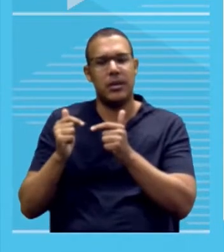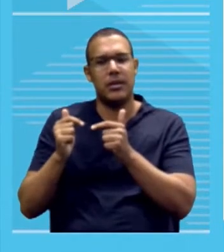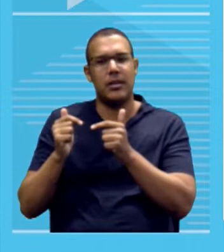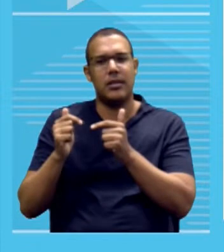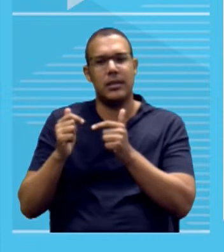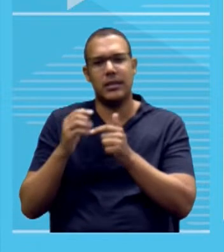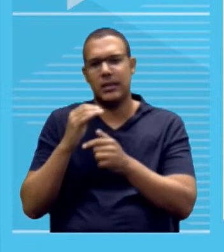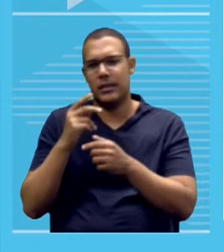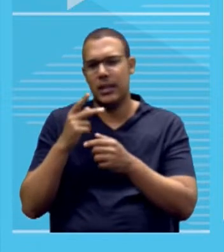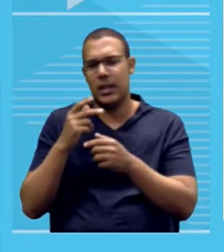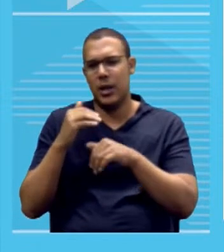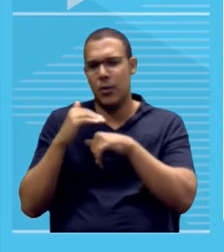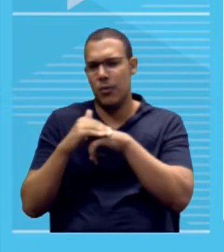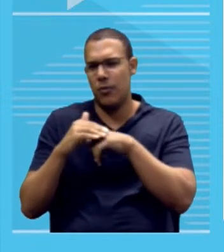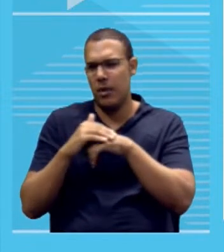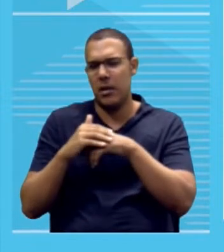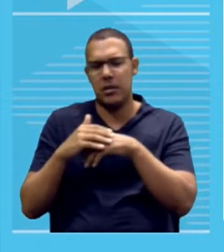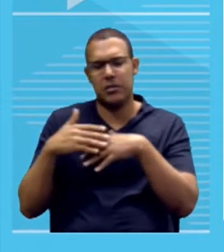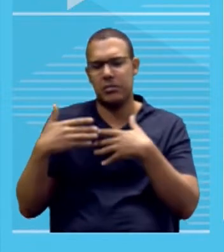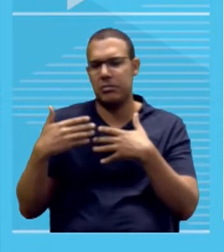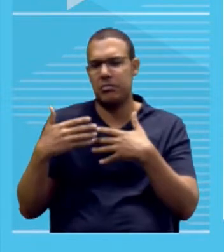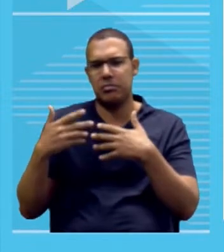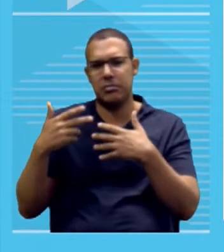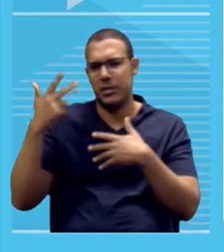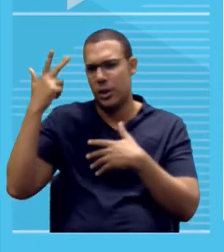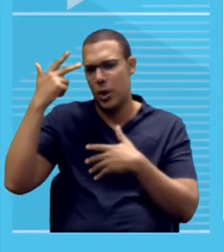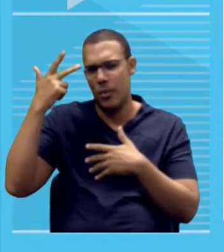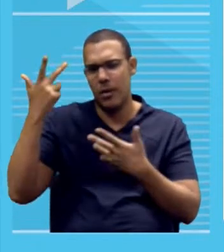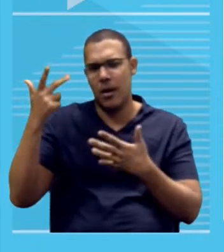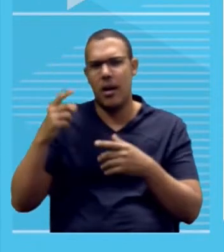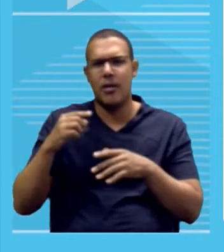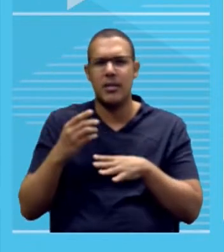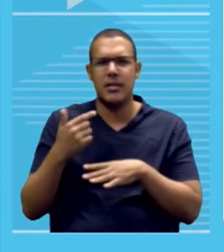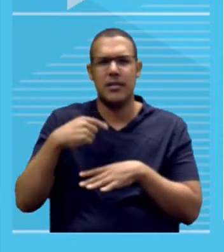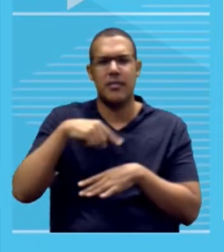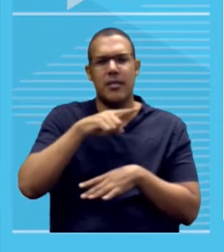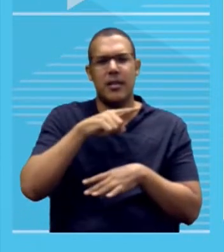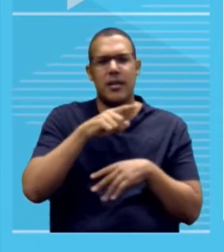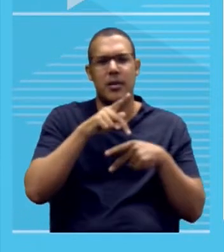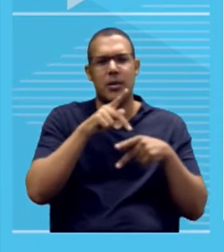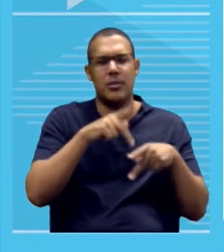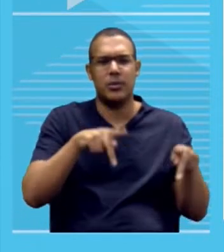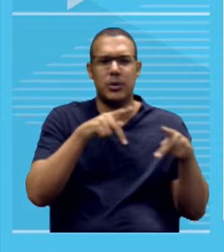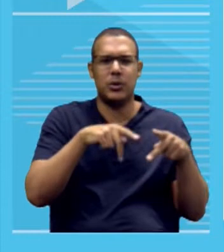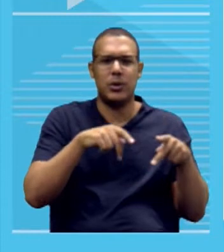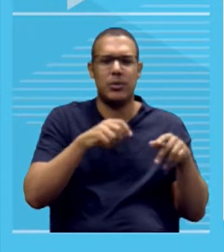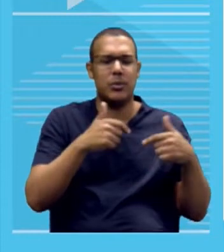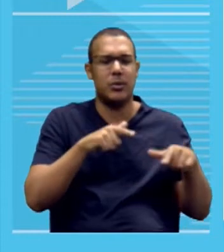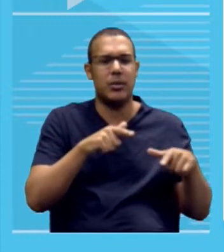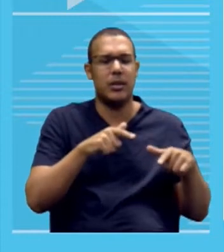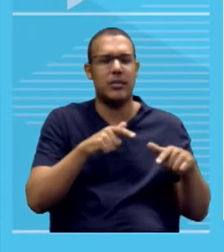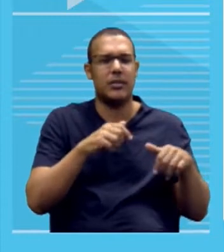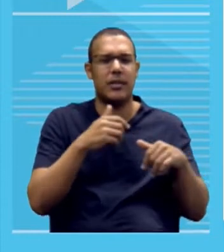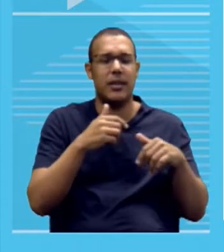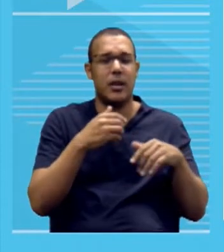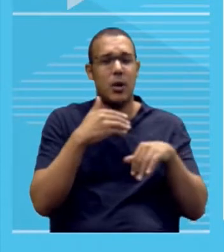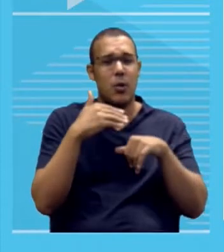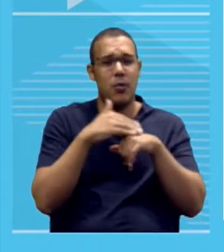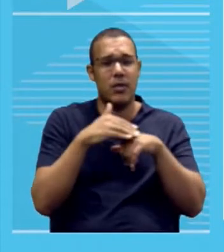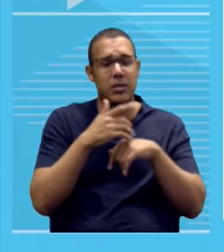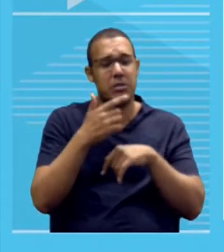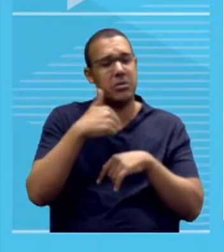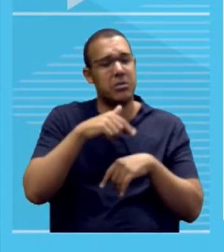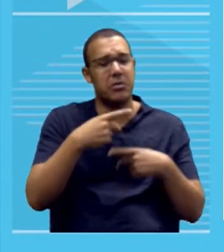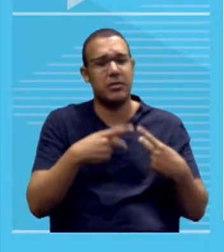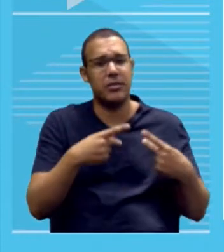em casa no fim de semana ou no shopping onde vocês vão se divertir você vai falar com ele de outra forma a